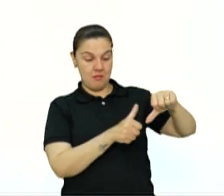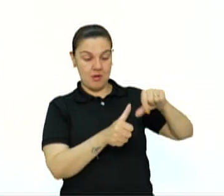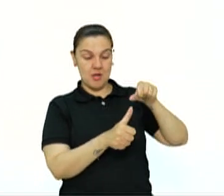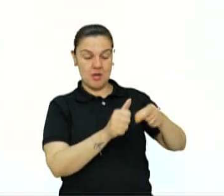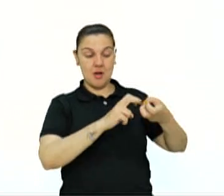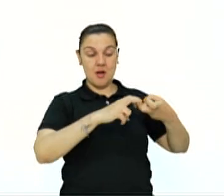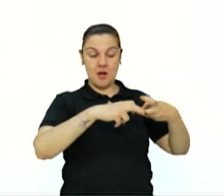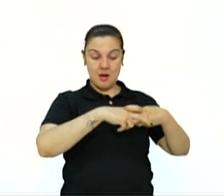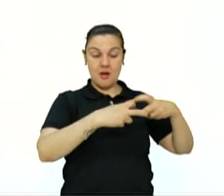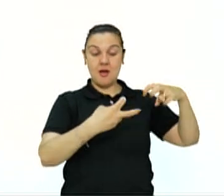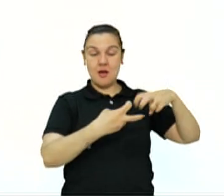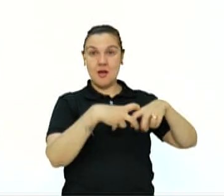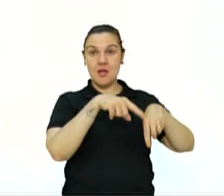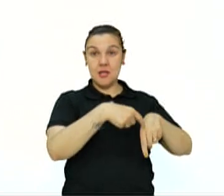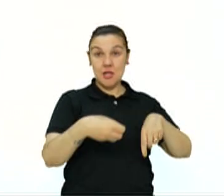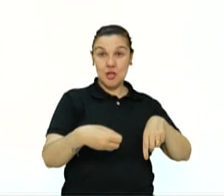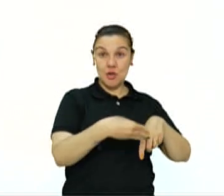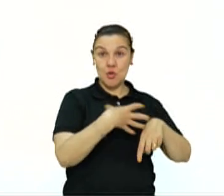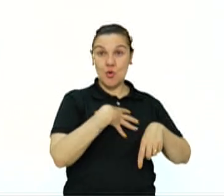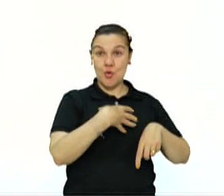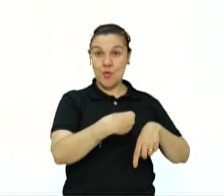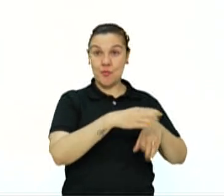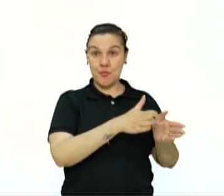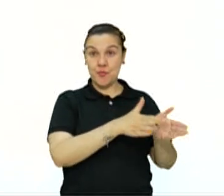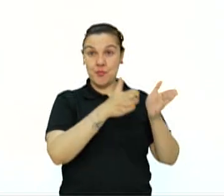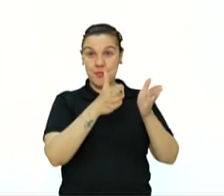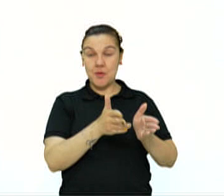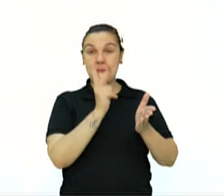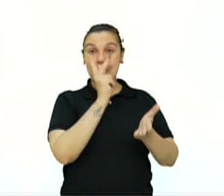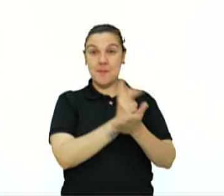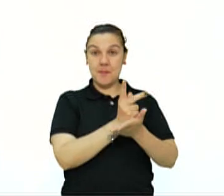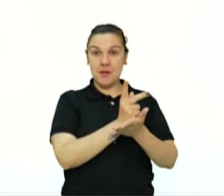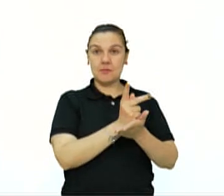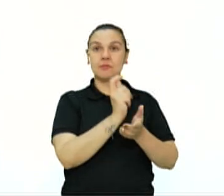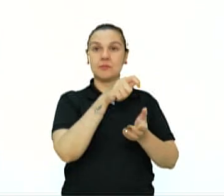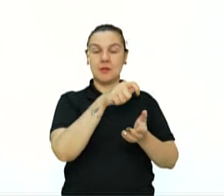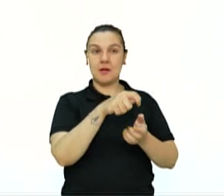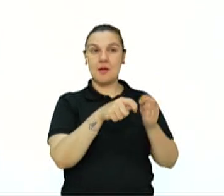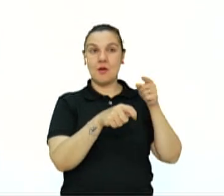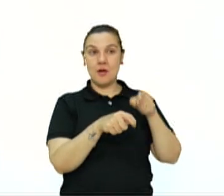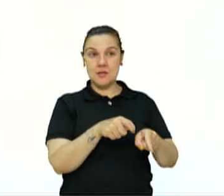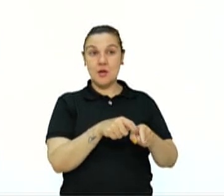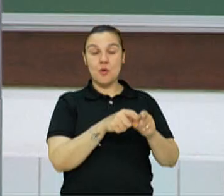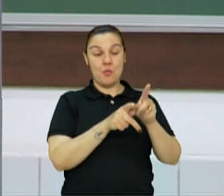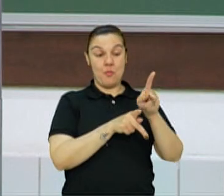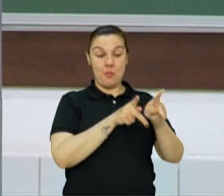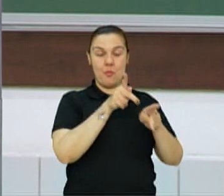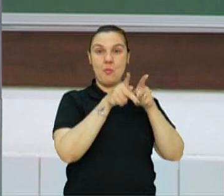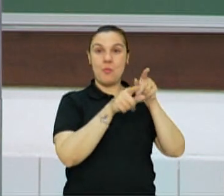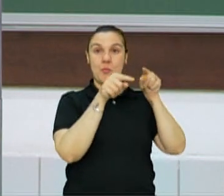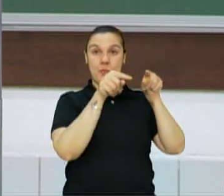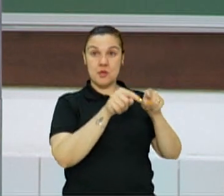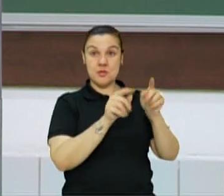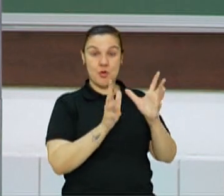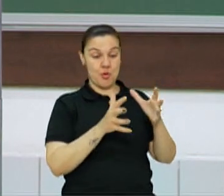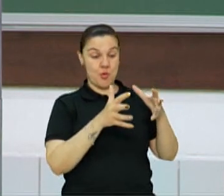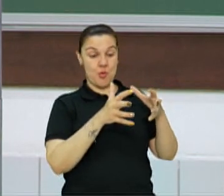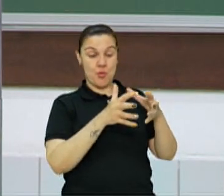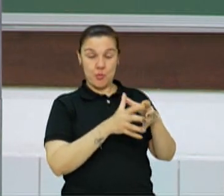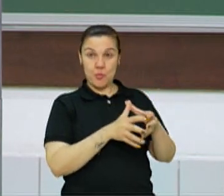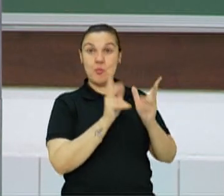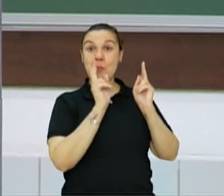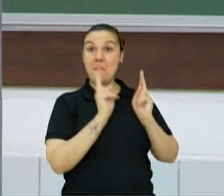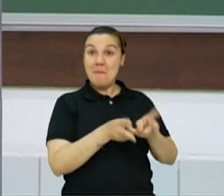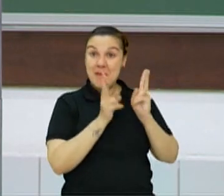de reproduzir e dar origem a descendentes férteis. Olha lá, ó. População é o conjunto formado